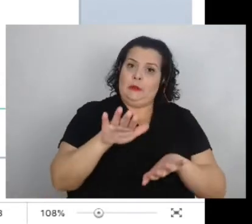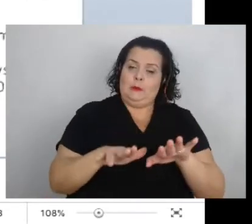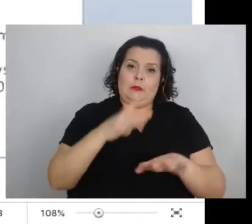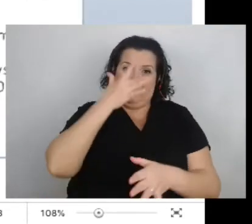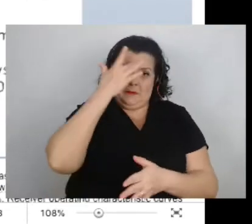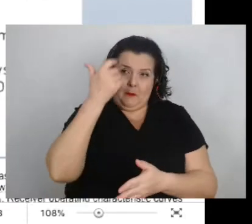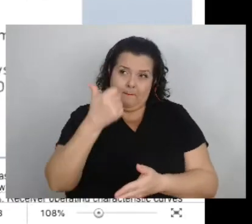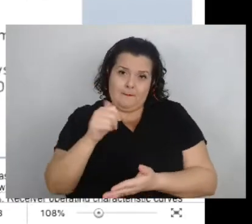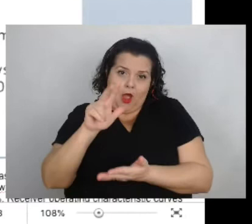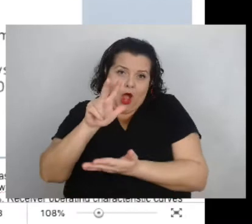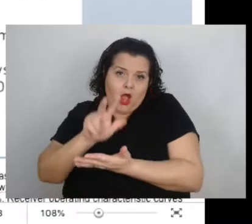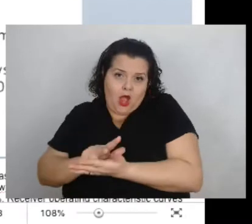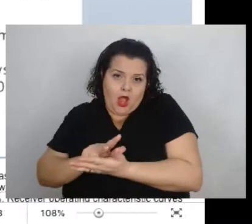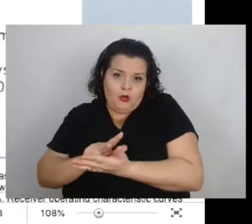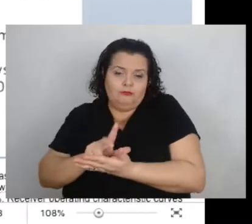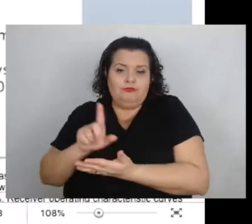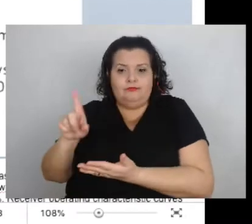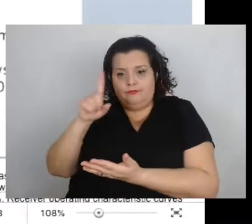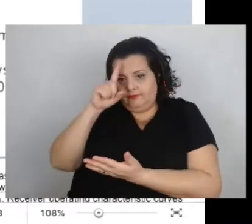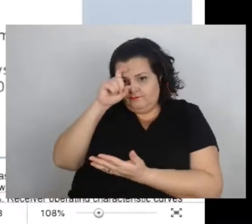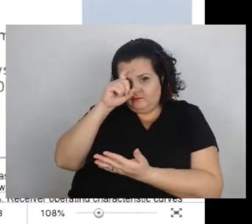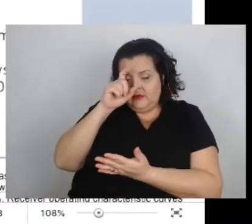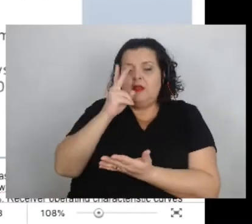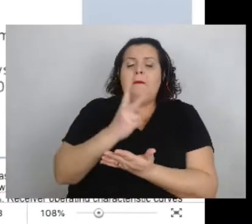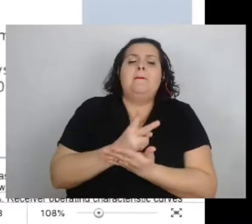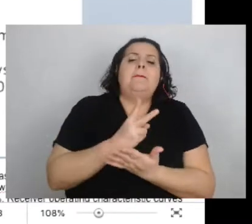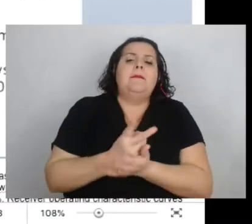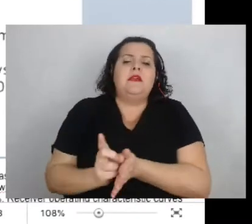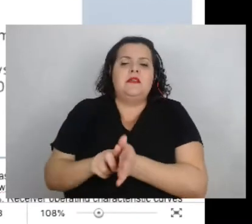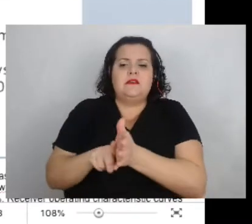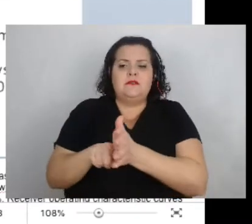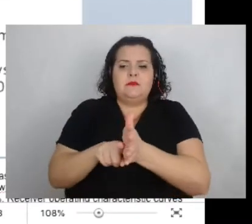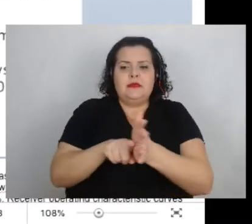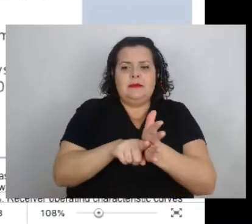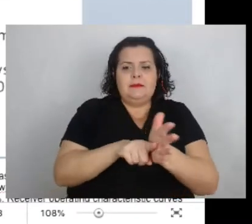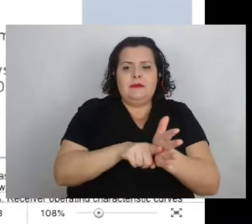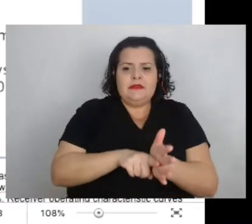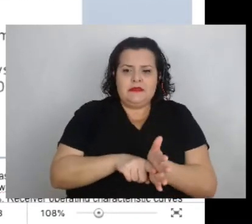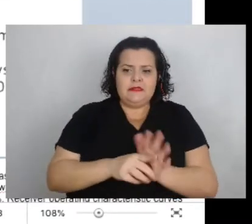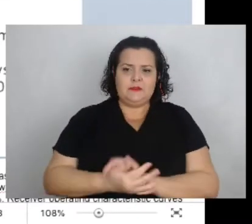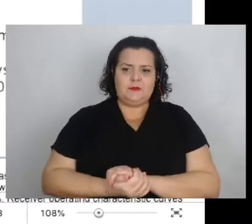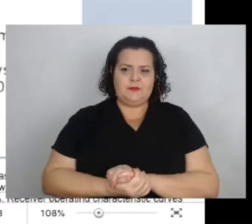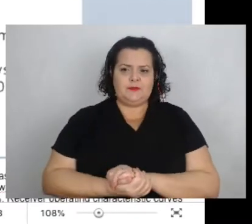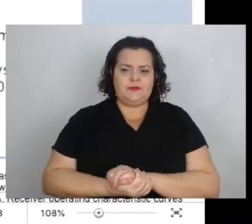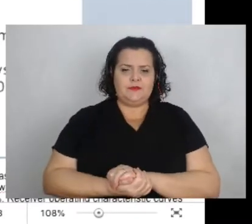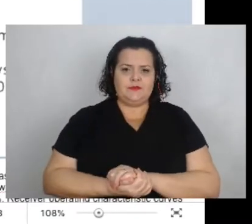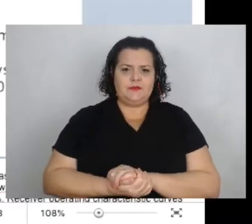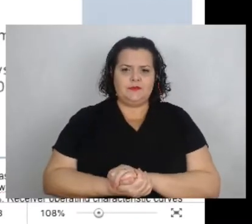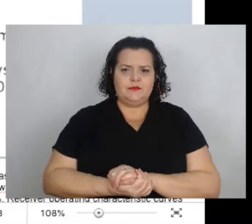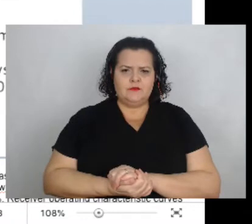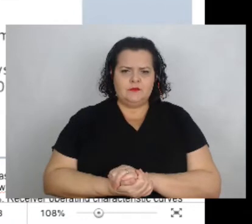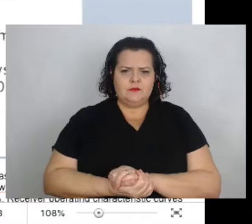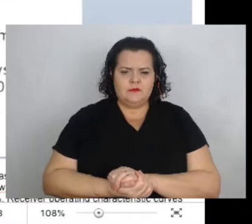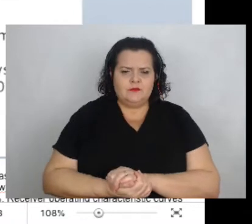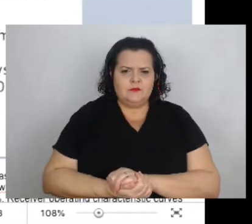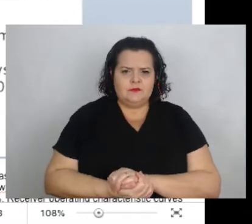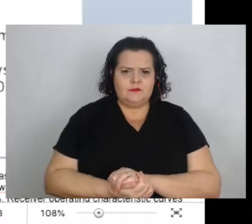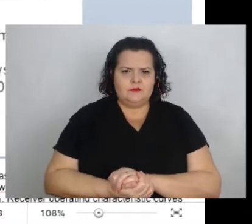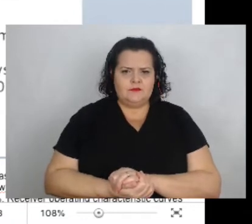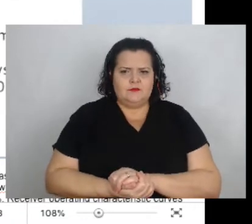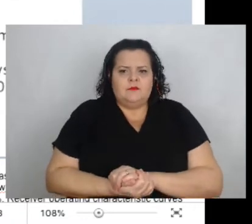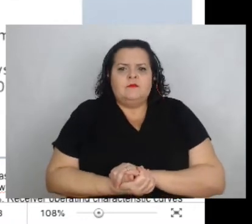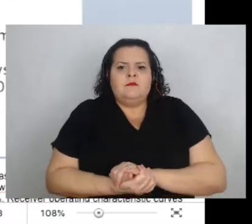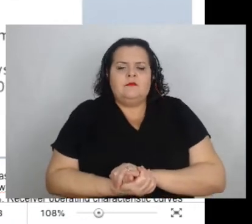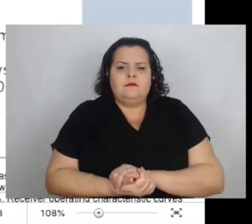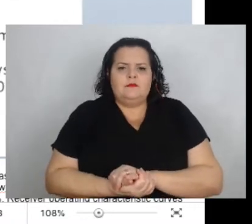mais graves, né? E nesse mesmo estudo, não sei se está em animação, se estão 2 slides